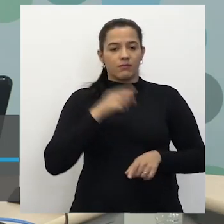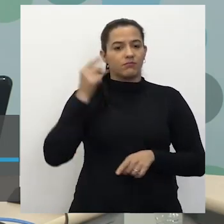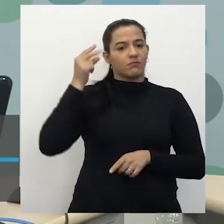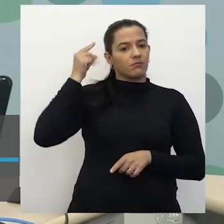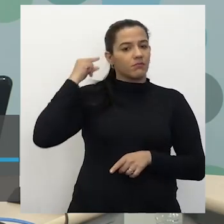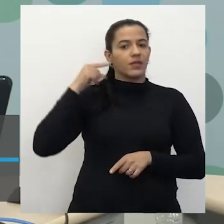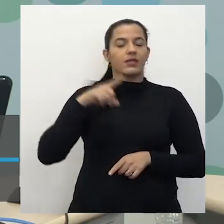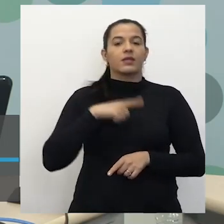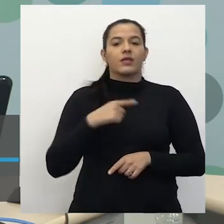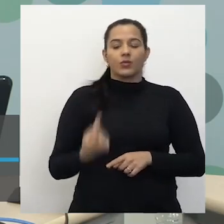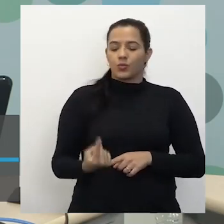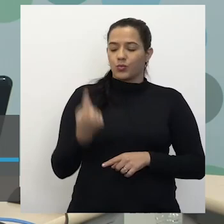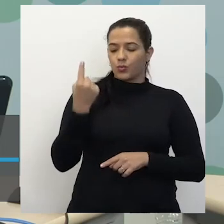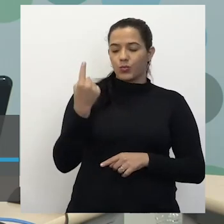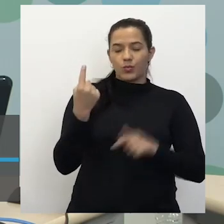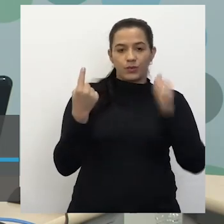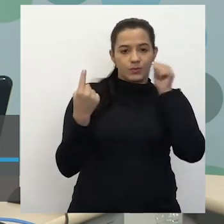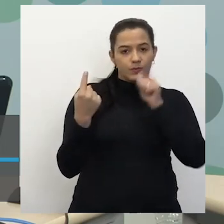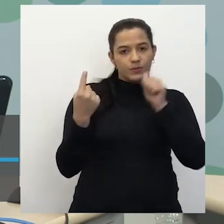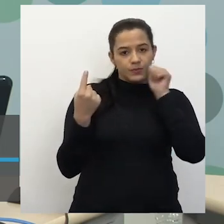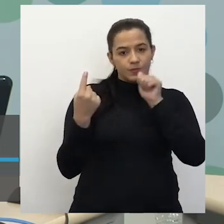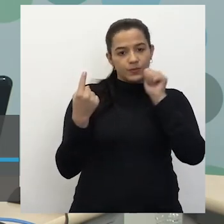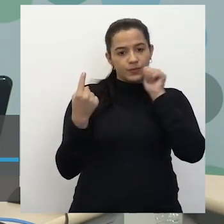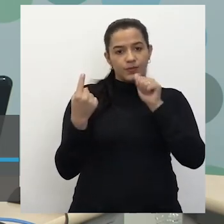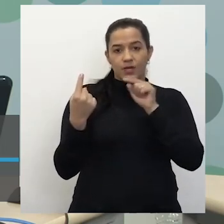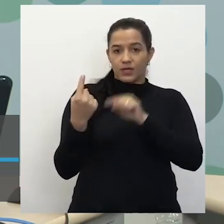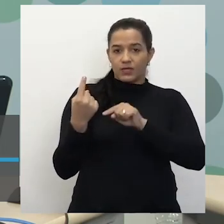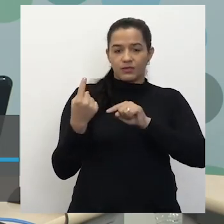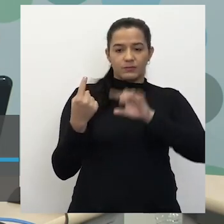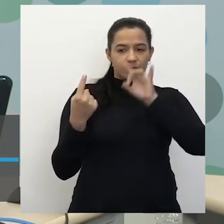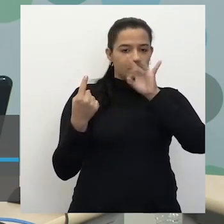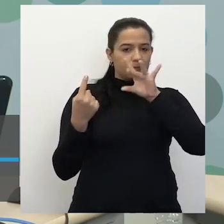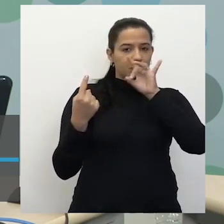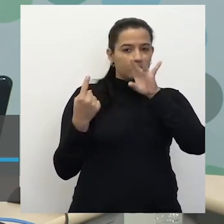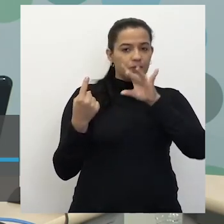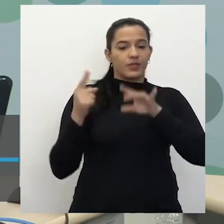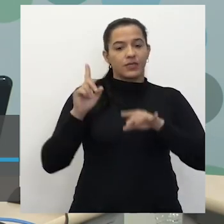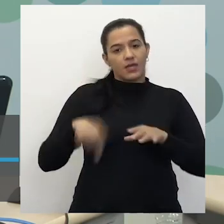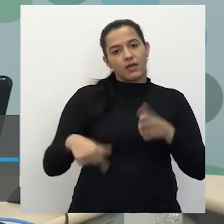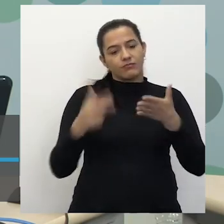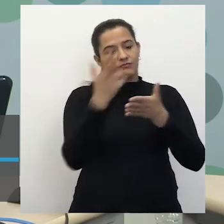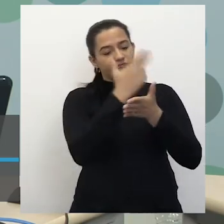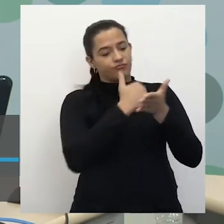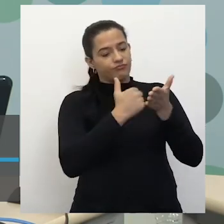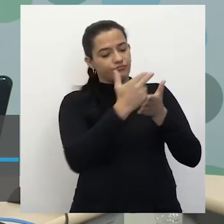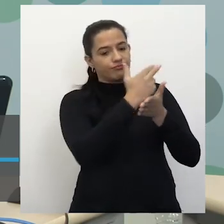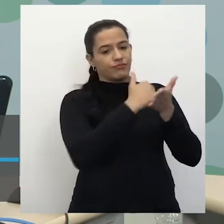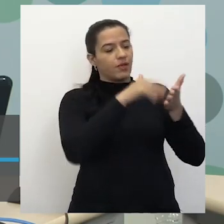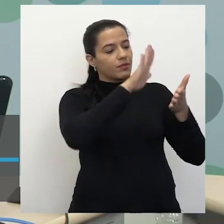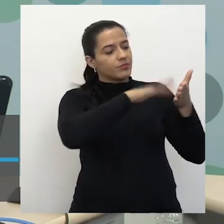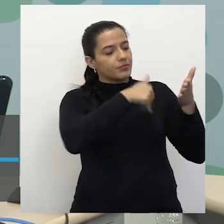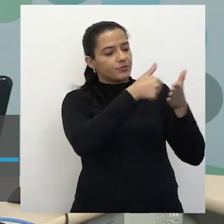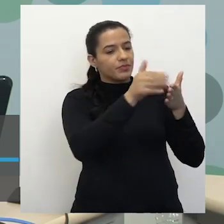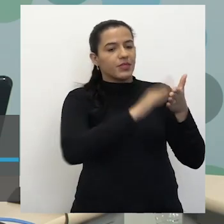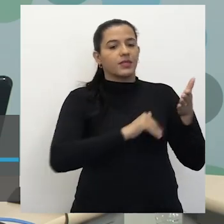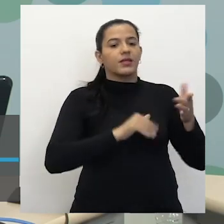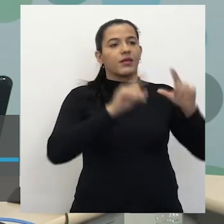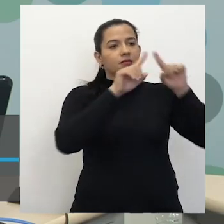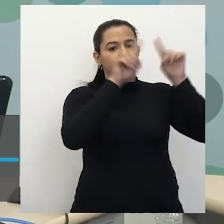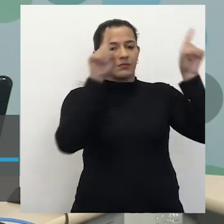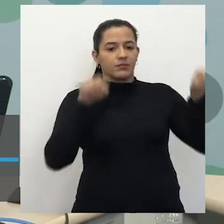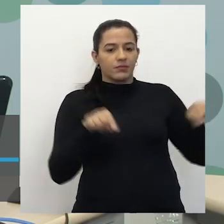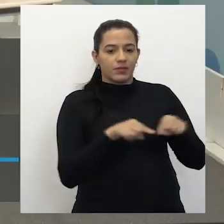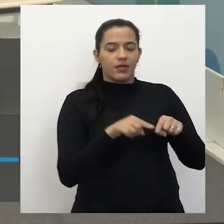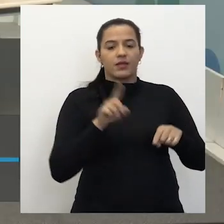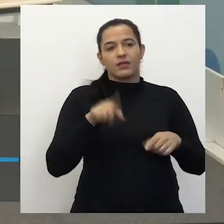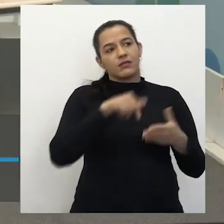uma personagem que ela é incrível, icônica, que é um pintor. E ele passa o filme inteiro ali fazendo pastiche de